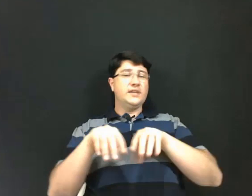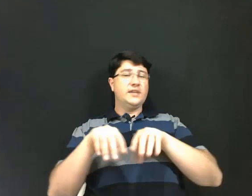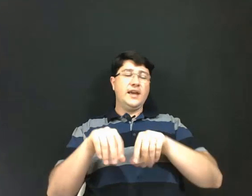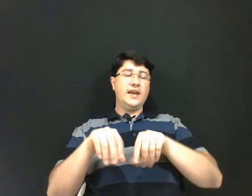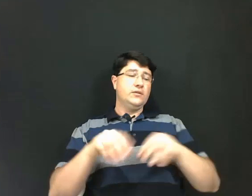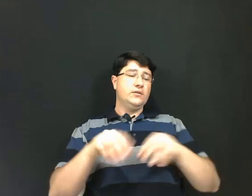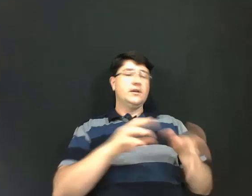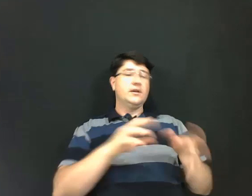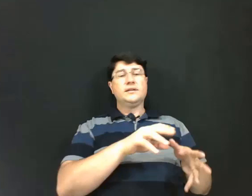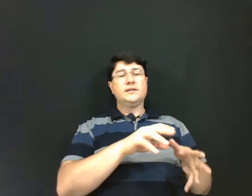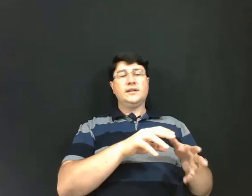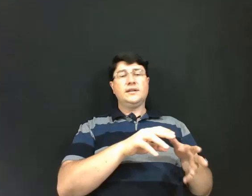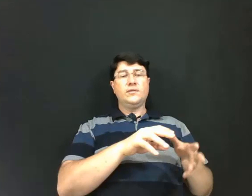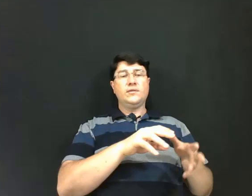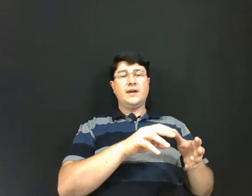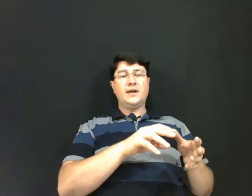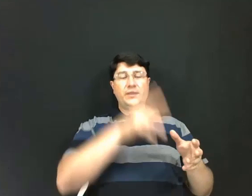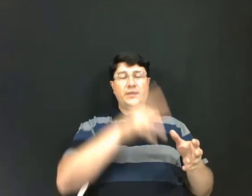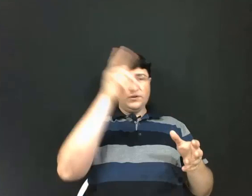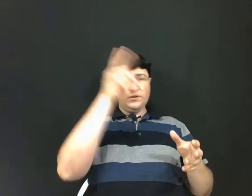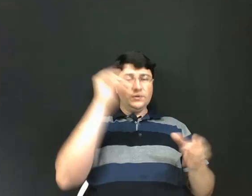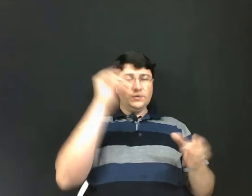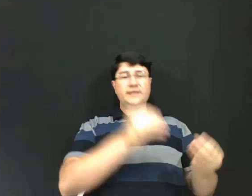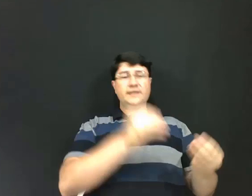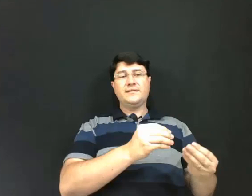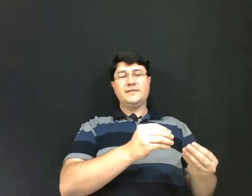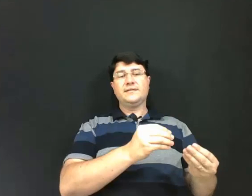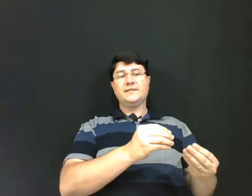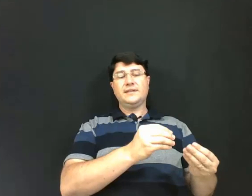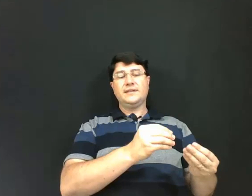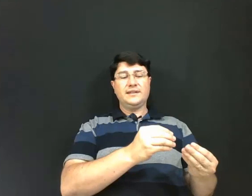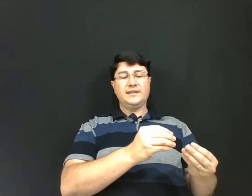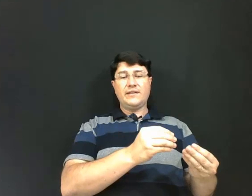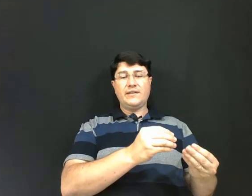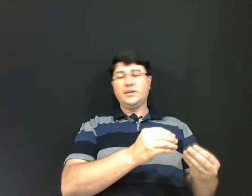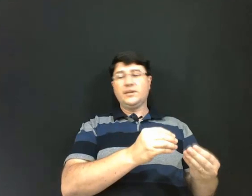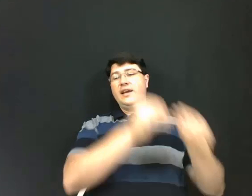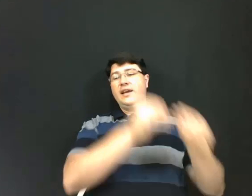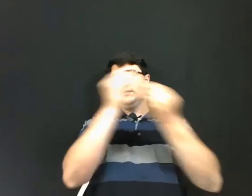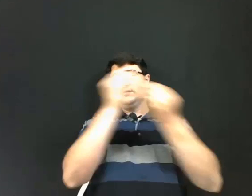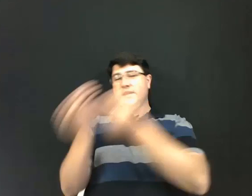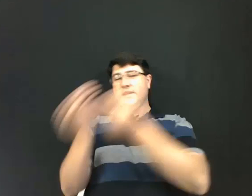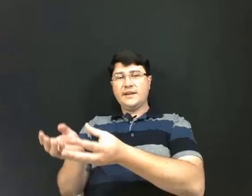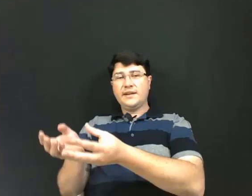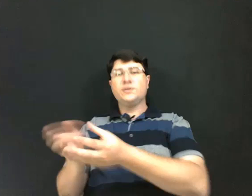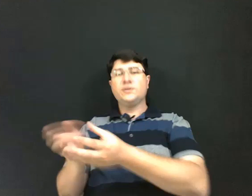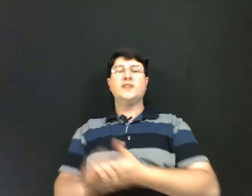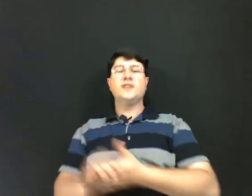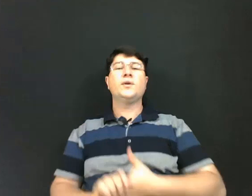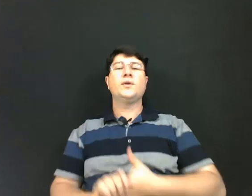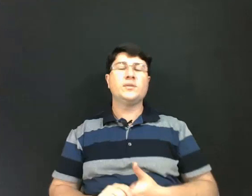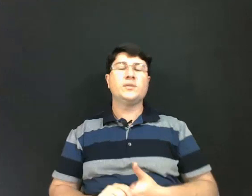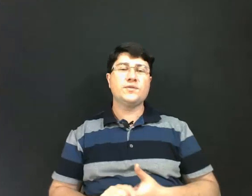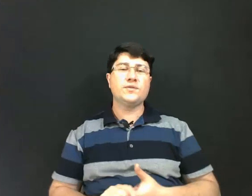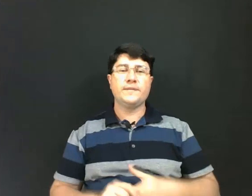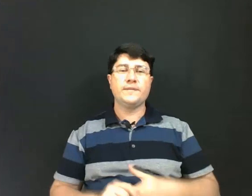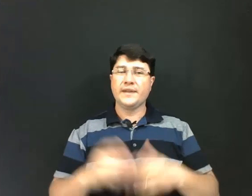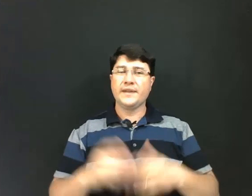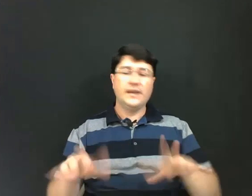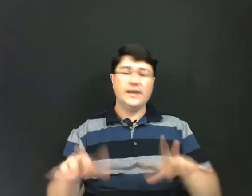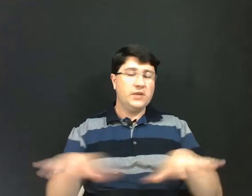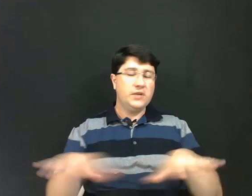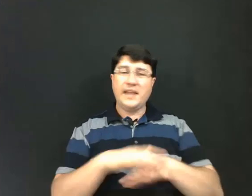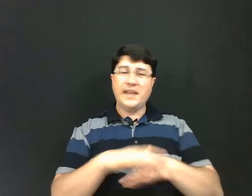ó, tinha um terreno, então a prefeitura estava com o terreno e entregou o terreno para outra